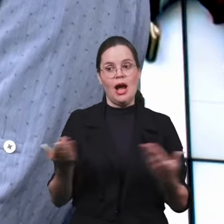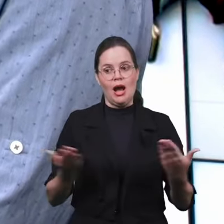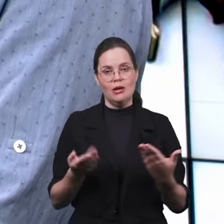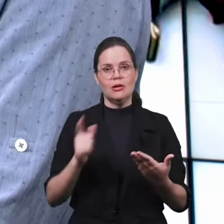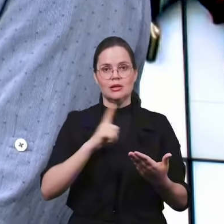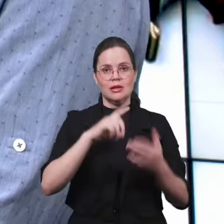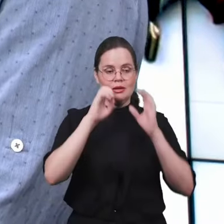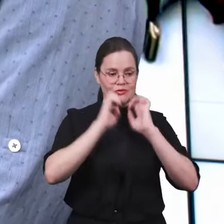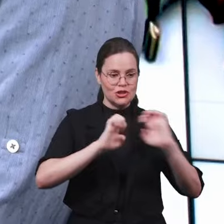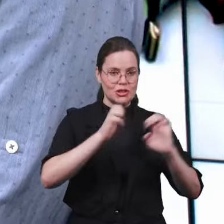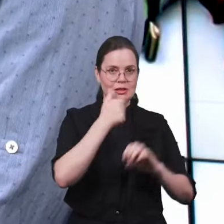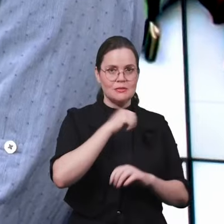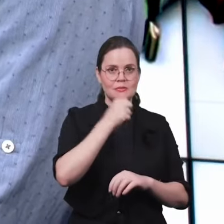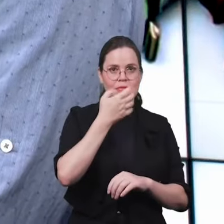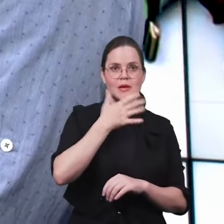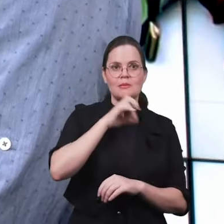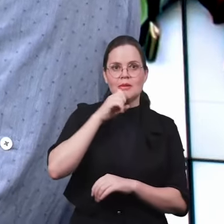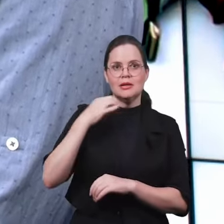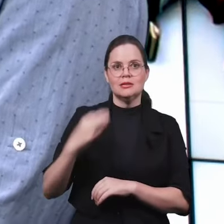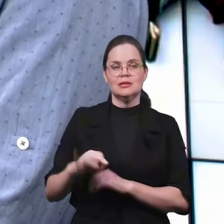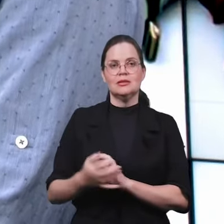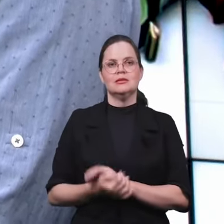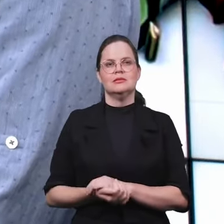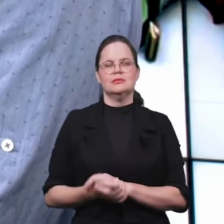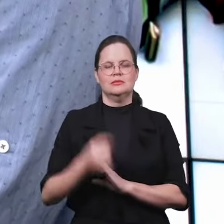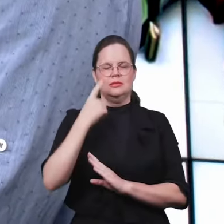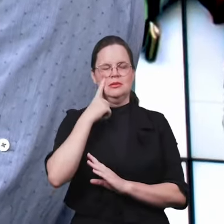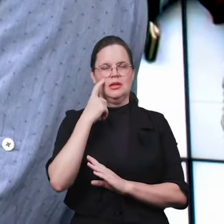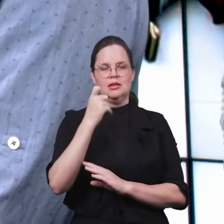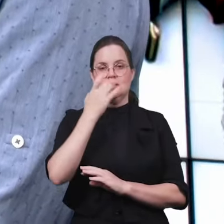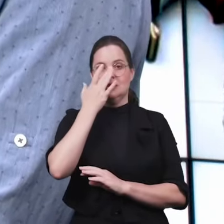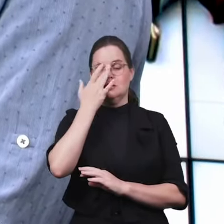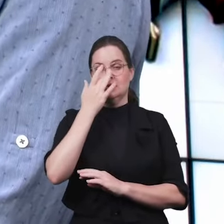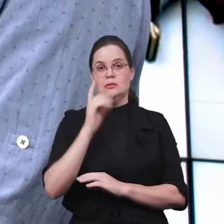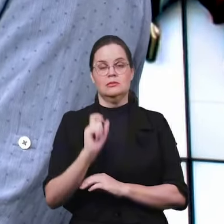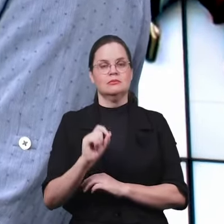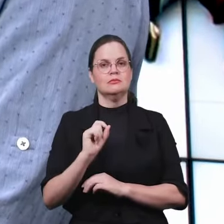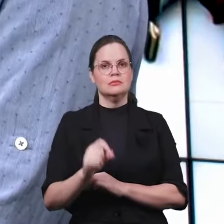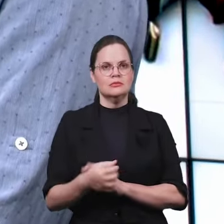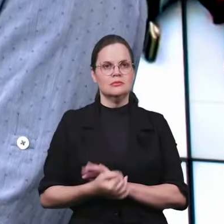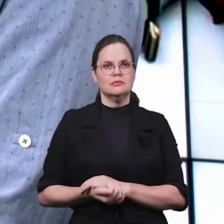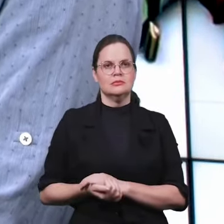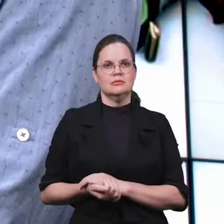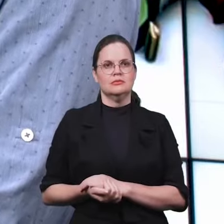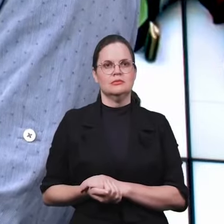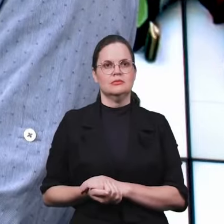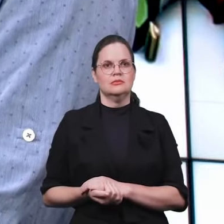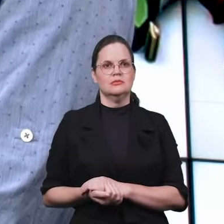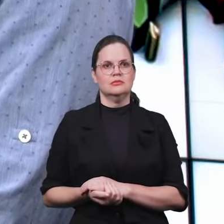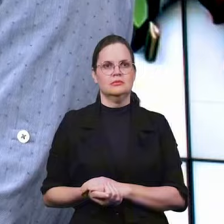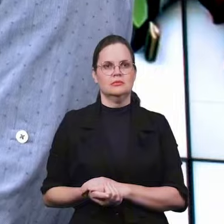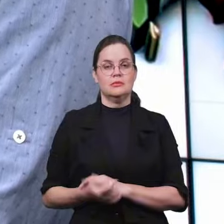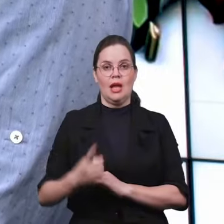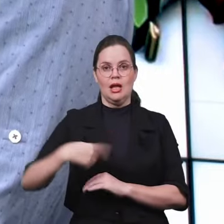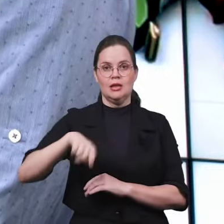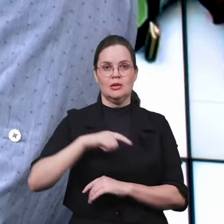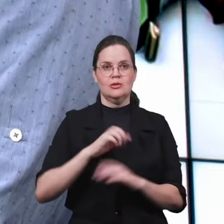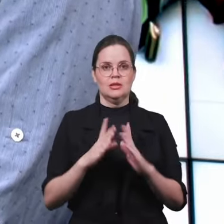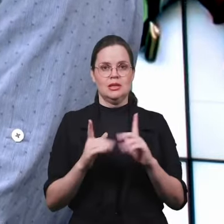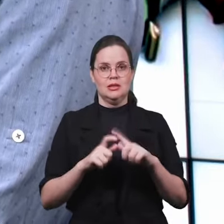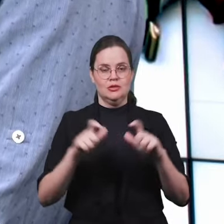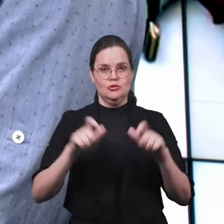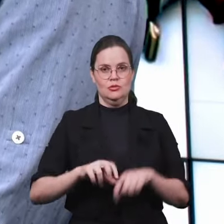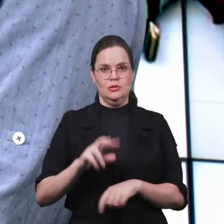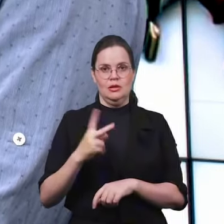es, e têm agora evangelizado os pais. así es. E uma coisa interessante, irmãos, é que se a igreja